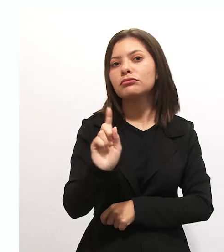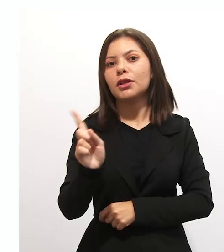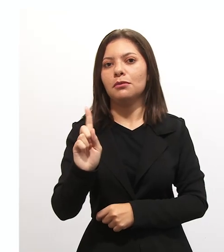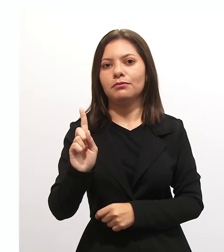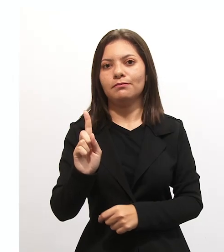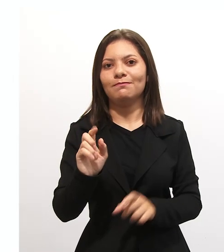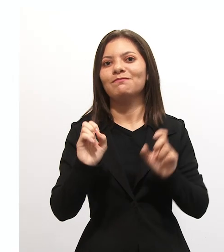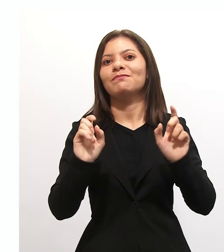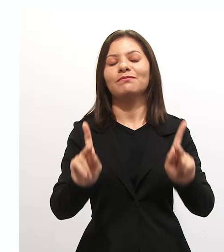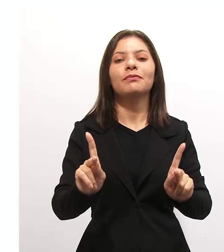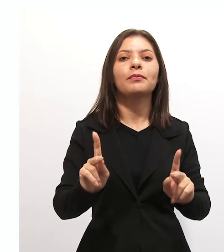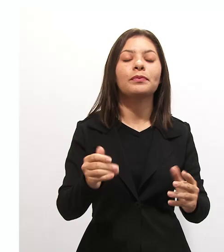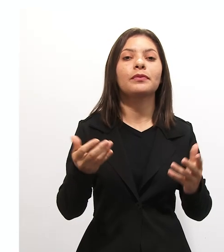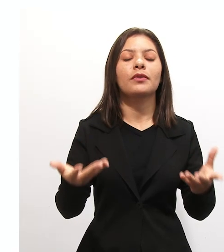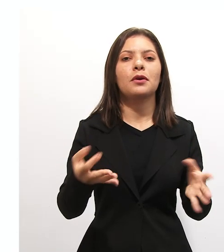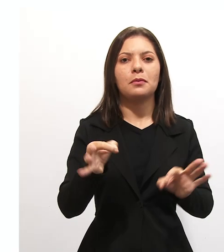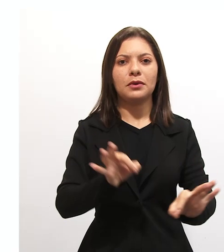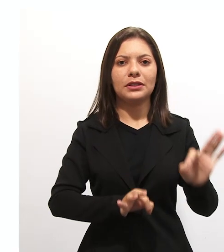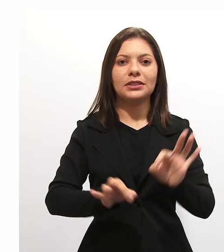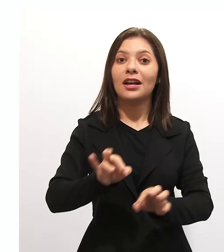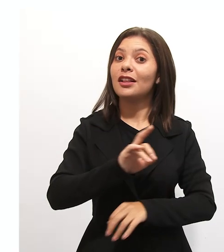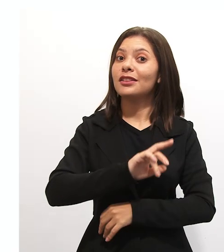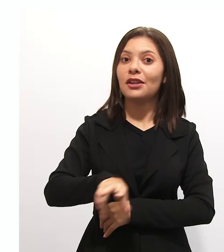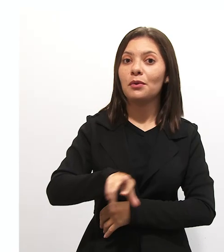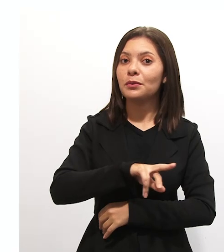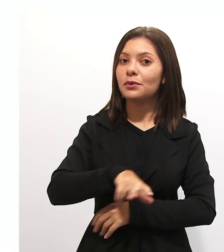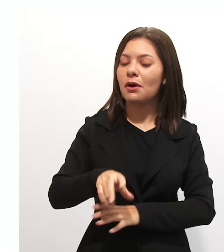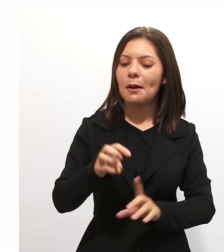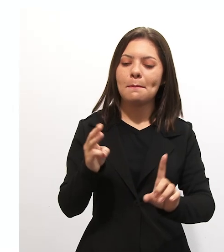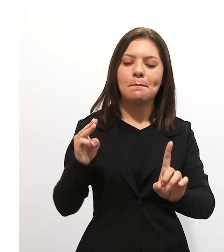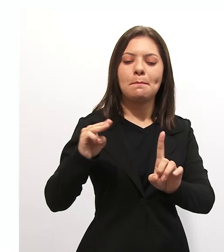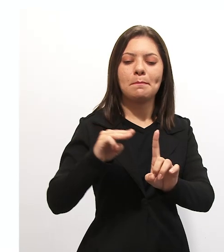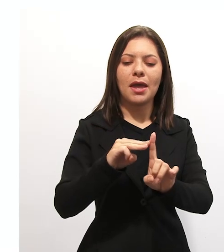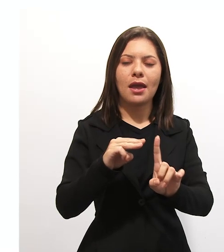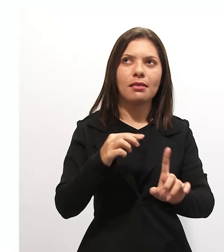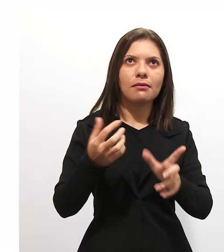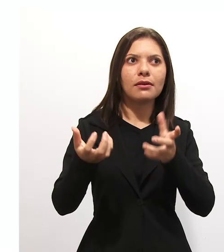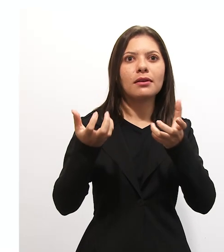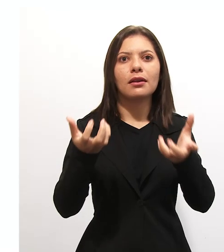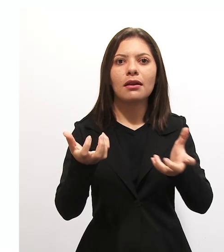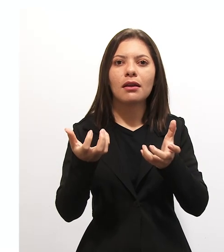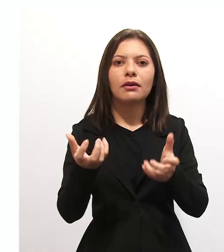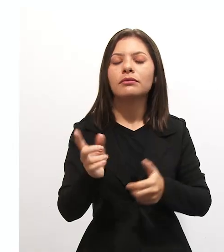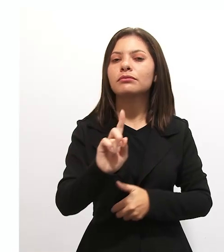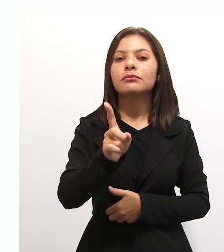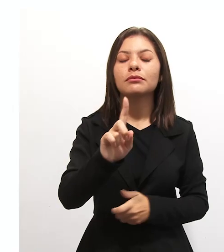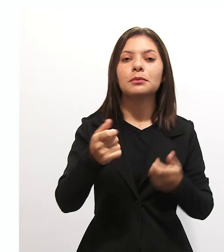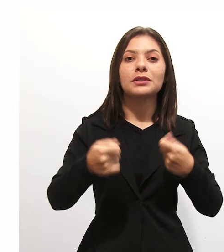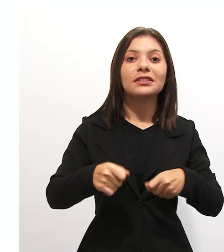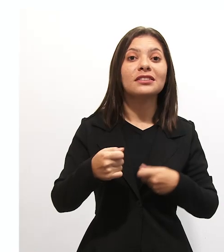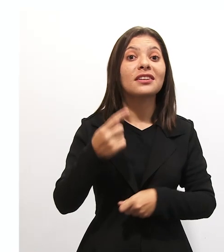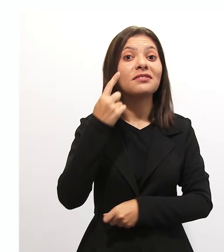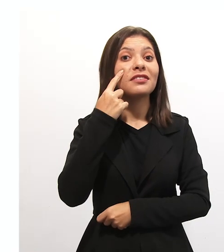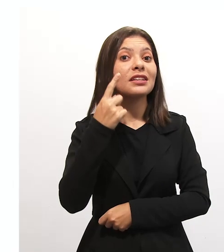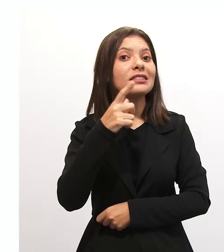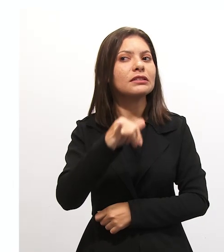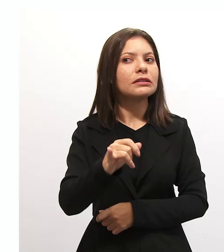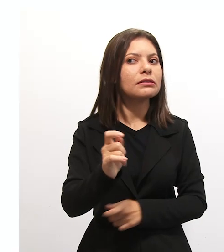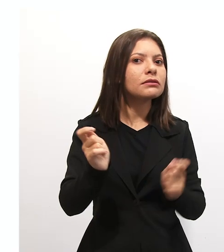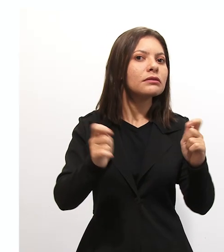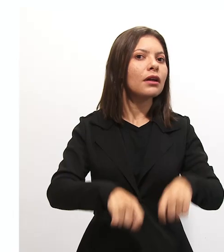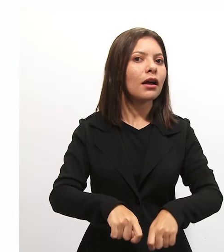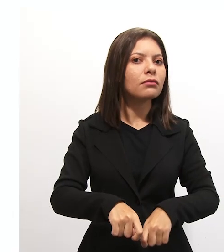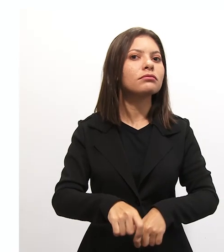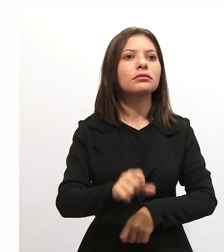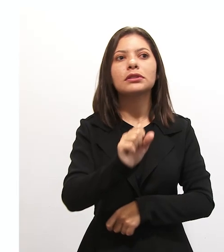Beleza? Então, planejar não é apenas fazer metas, é sinalizar se essas metas são viáveis. E, nesse